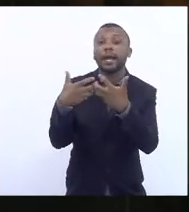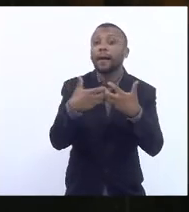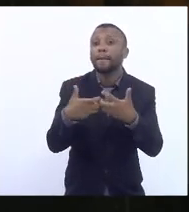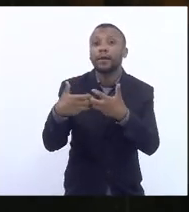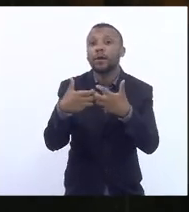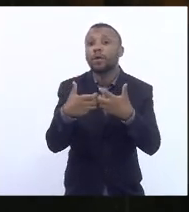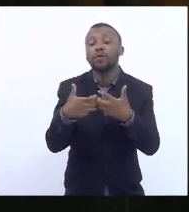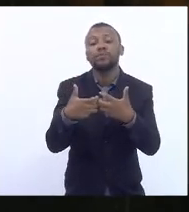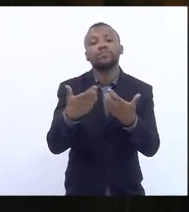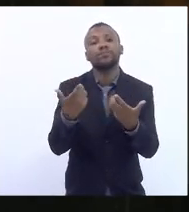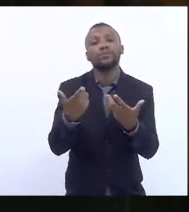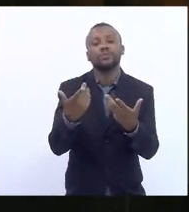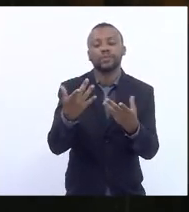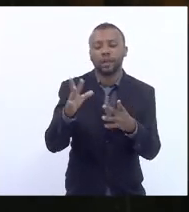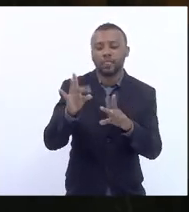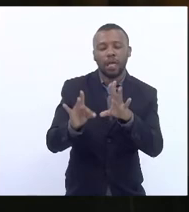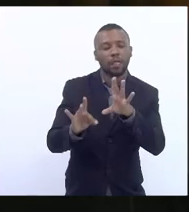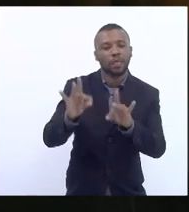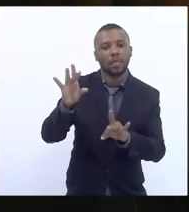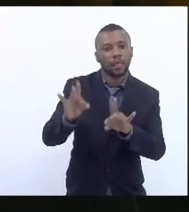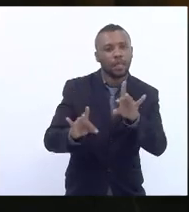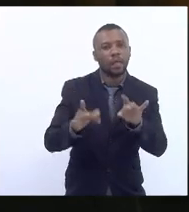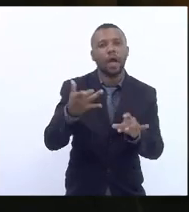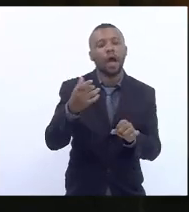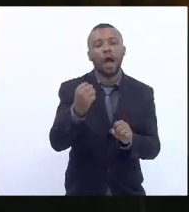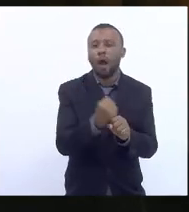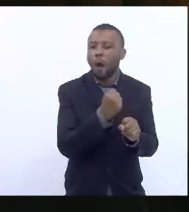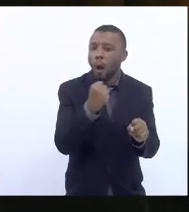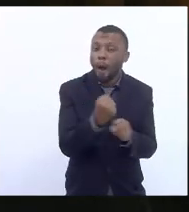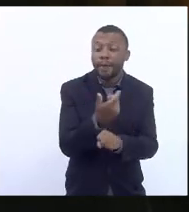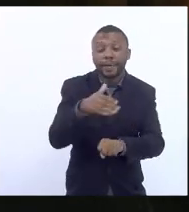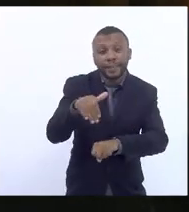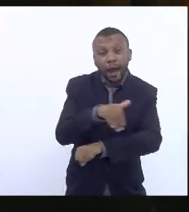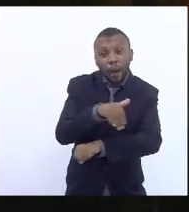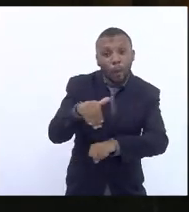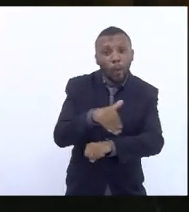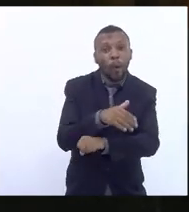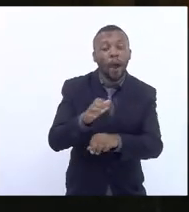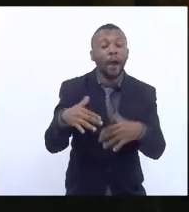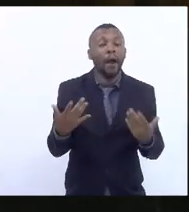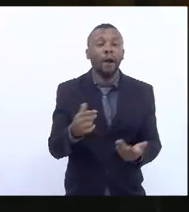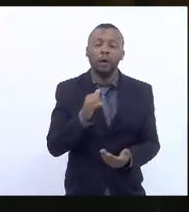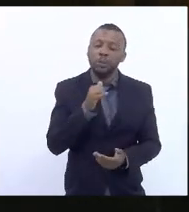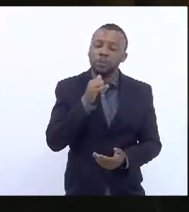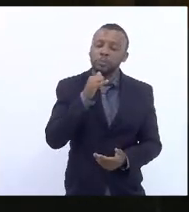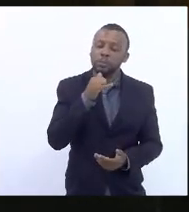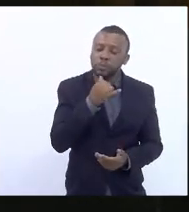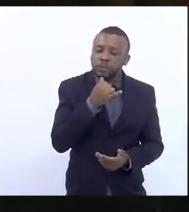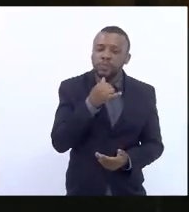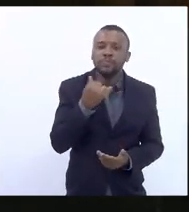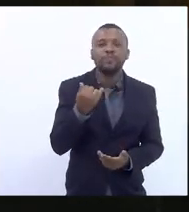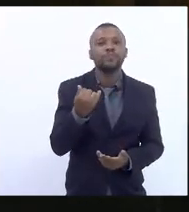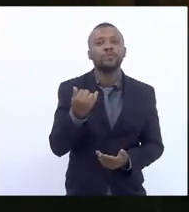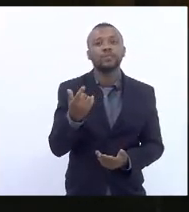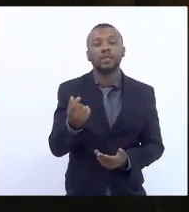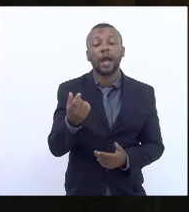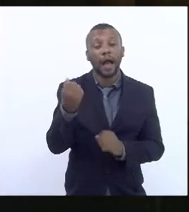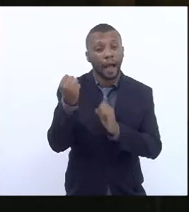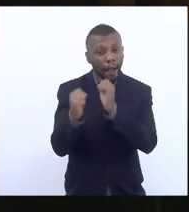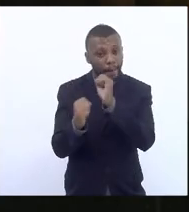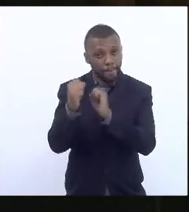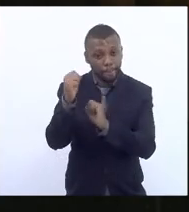de concreto na cidade, na rua. E, infelizmente, a concreteira